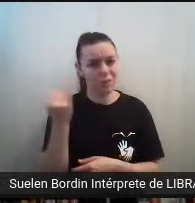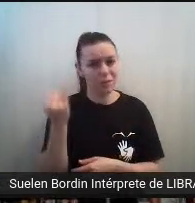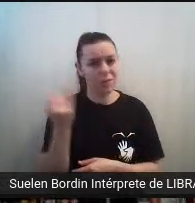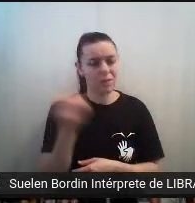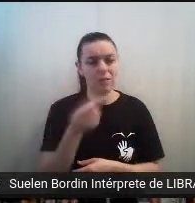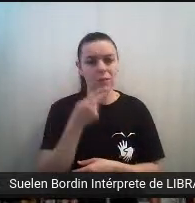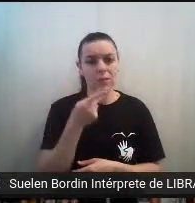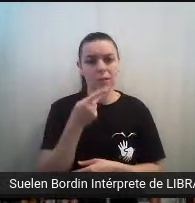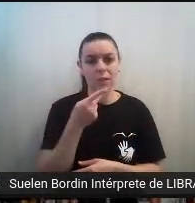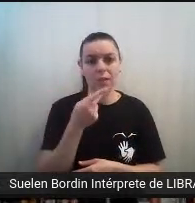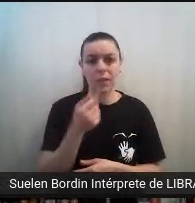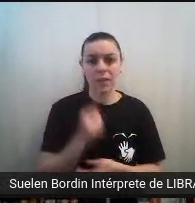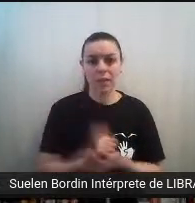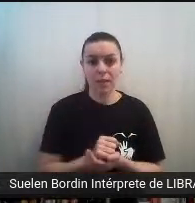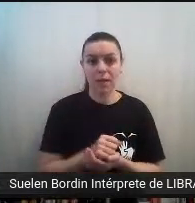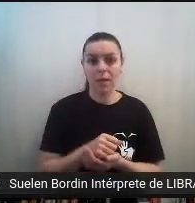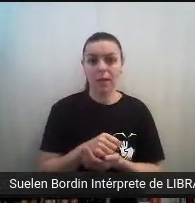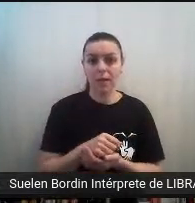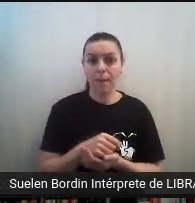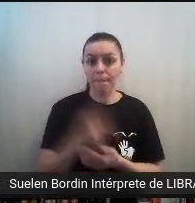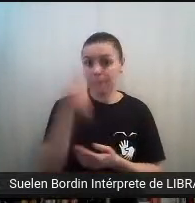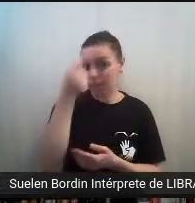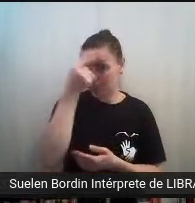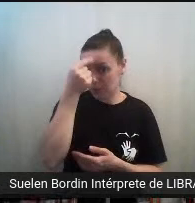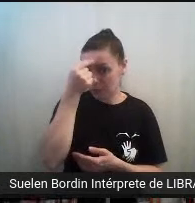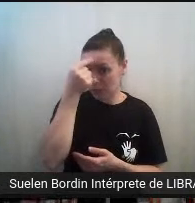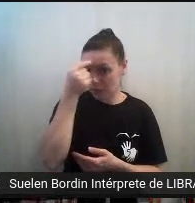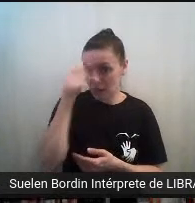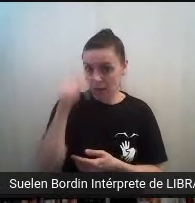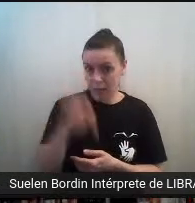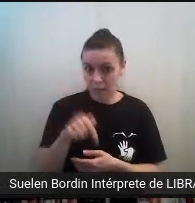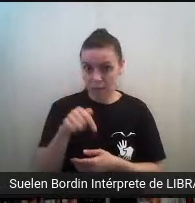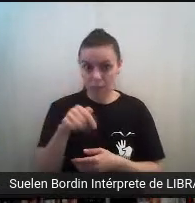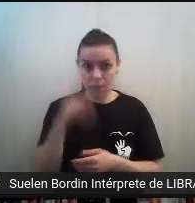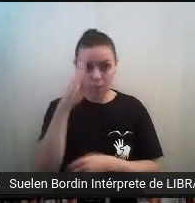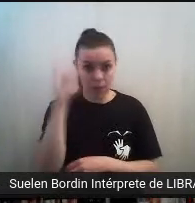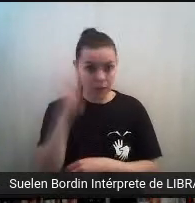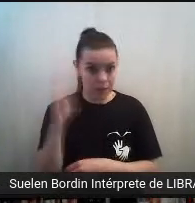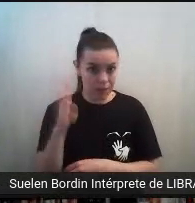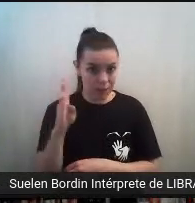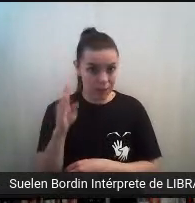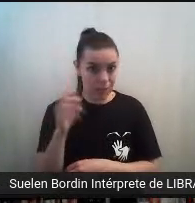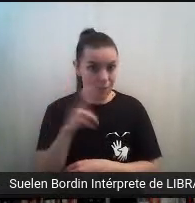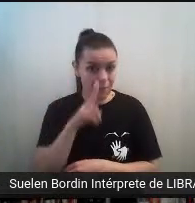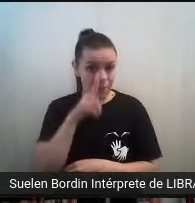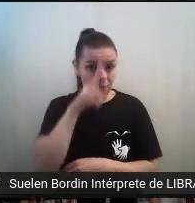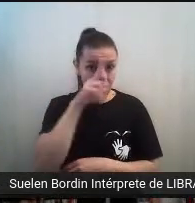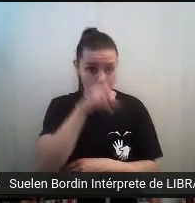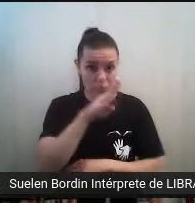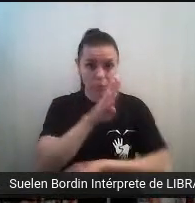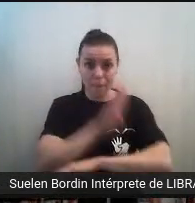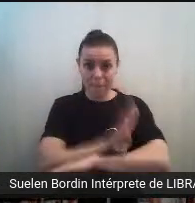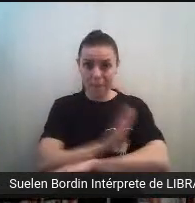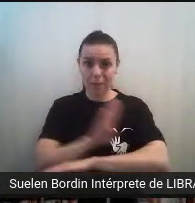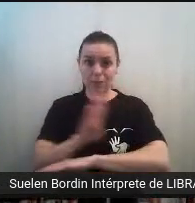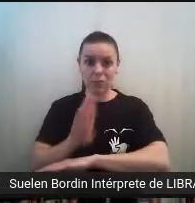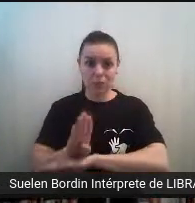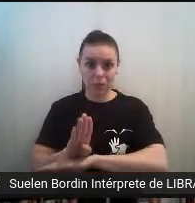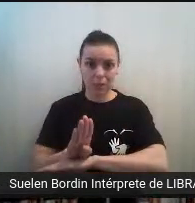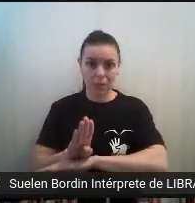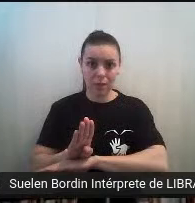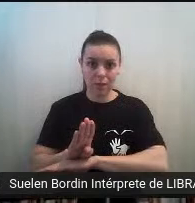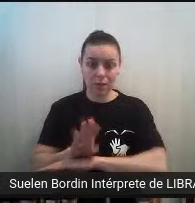que a graduação no Brasil é muito forte, principalmente bacharelado. A gente recebe um preparo muito